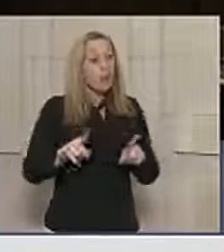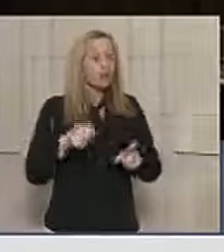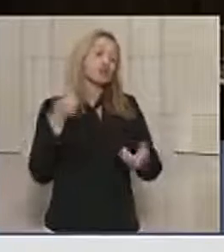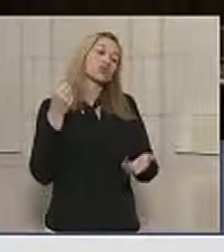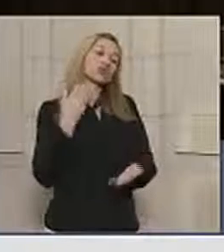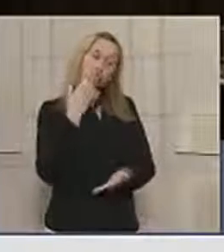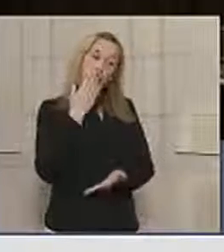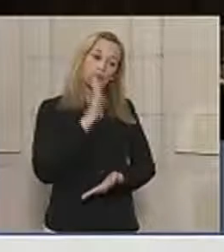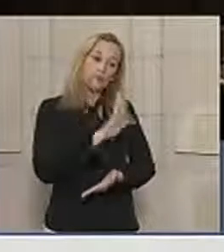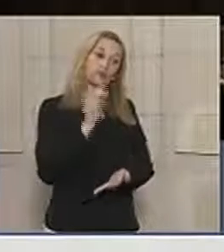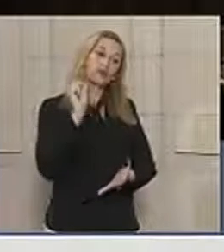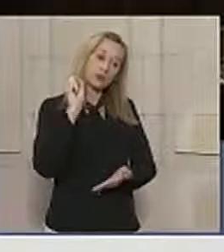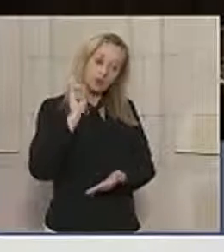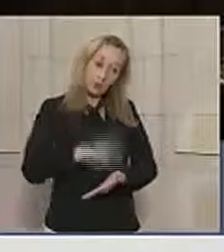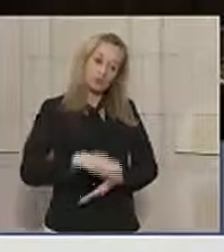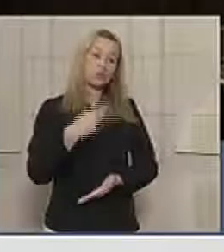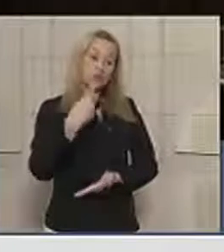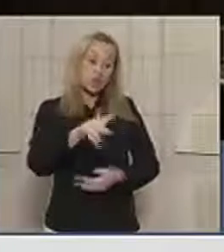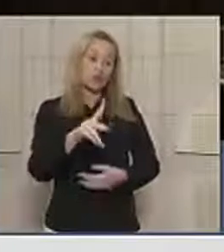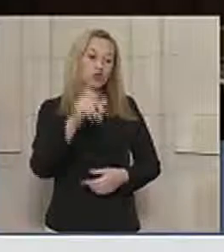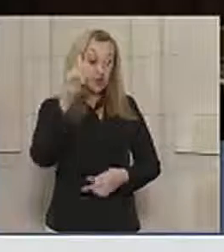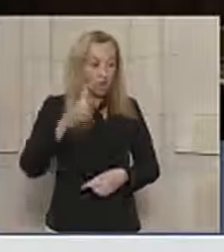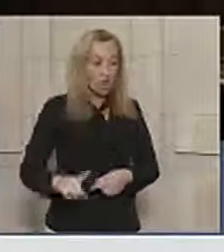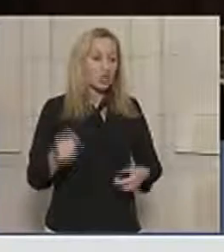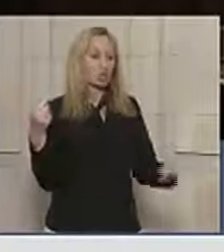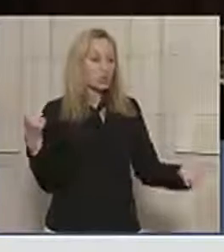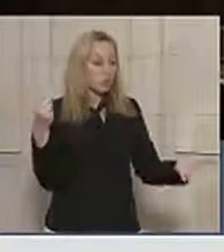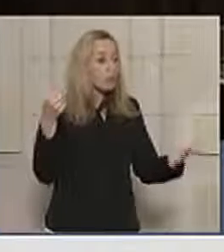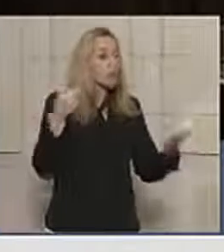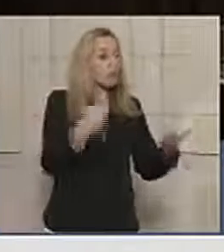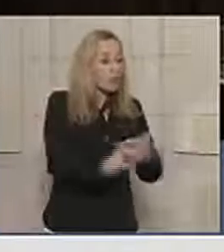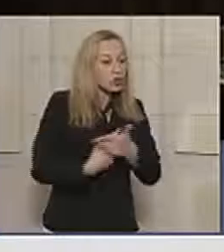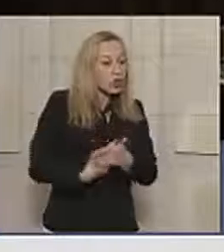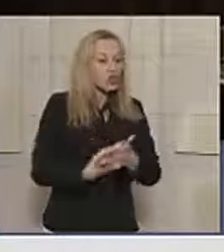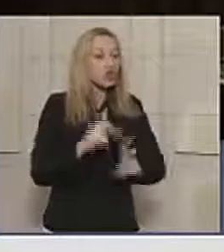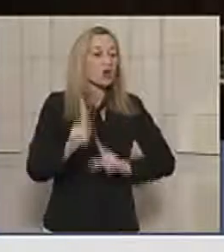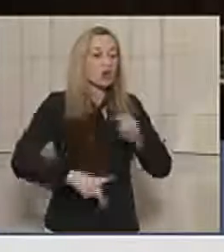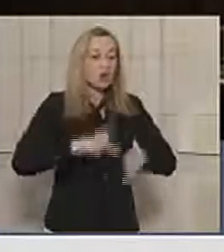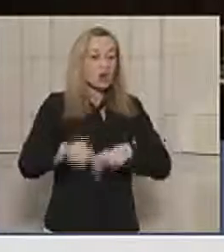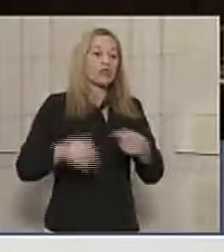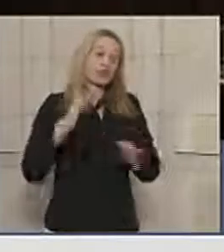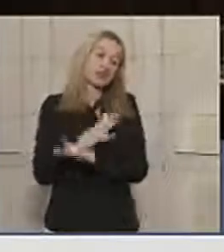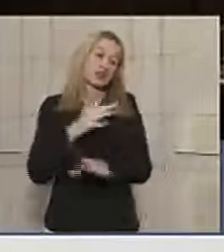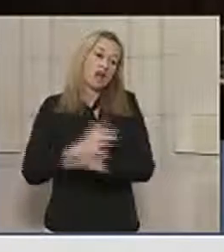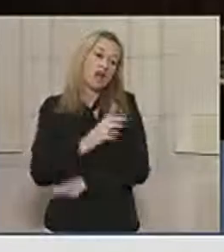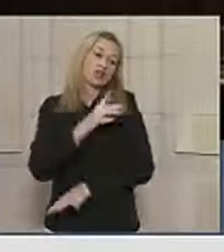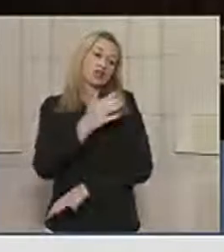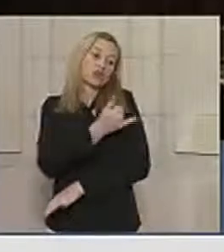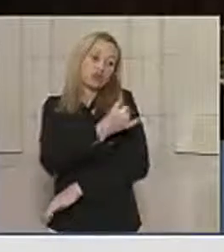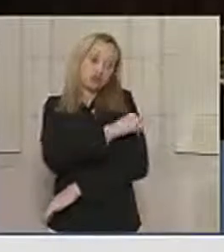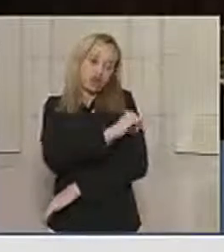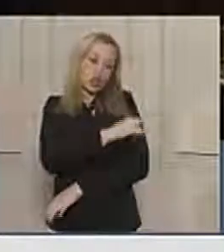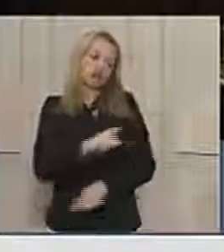seu dever cívico de defender o povo da cidade do Rio de Janeiro e de defender a nossa cidade. Muito obrigada.